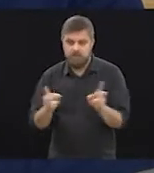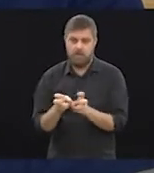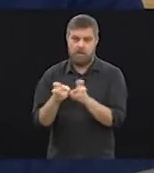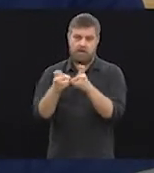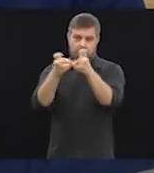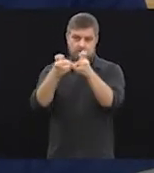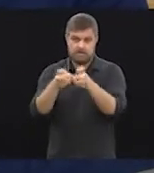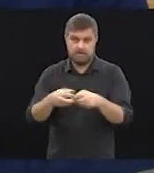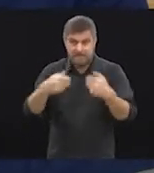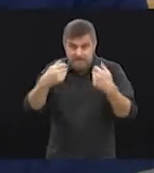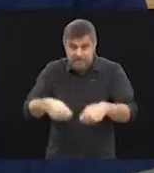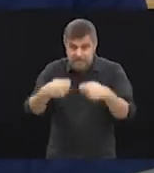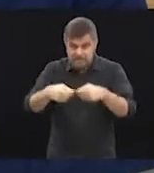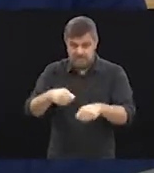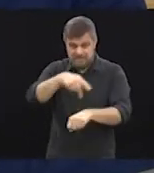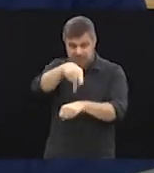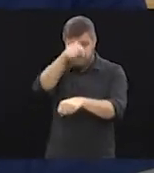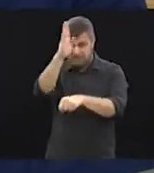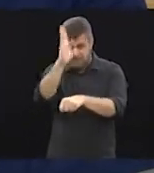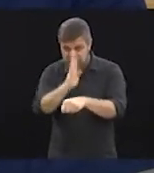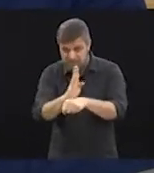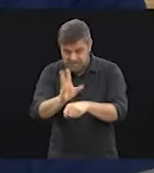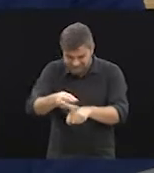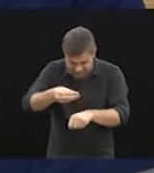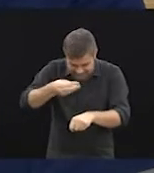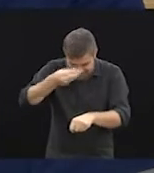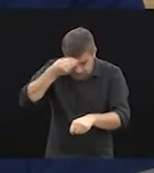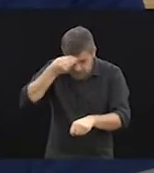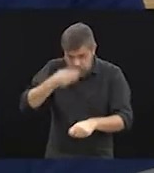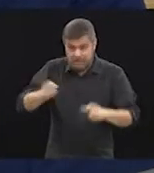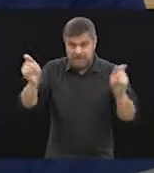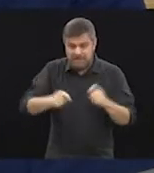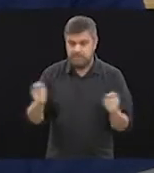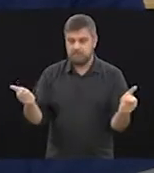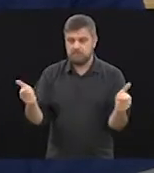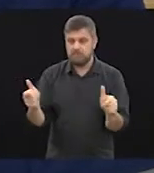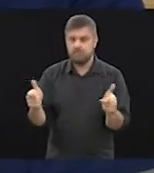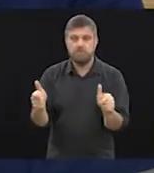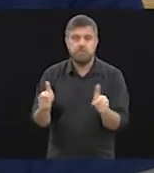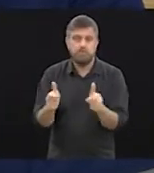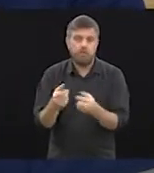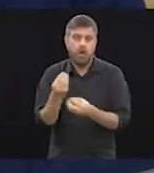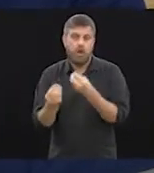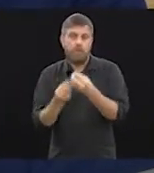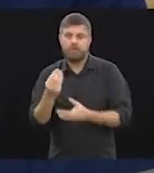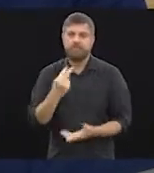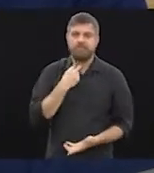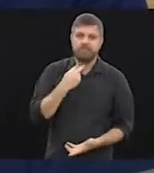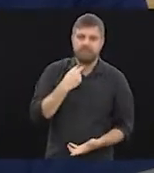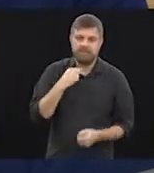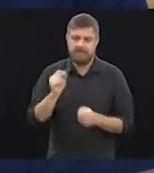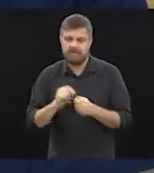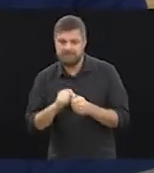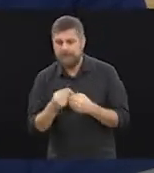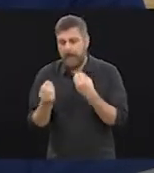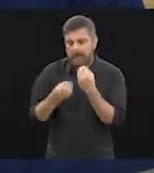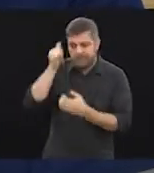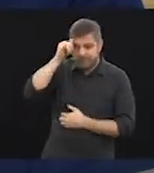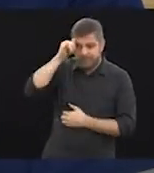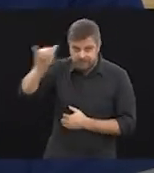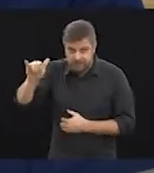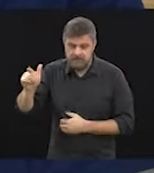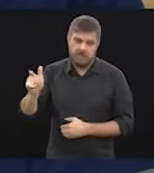câncer. Então, é necessário que o país entenda que só vai diminuir, que não adianta